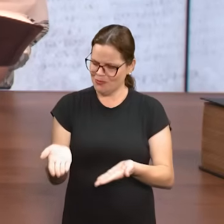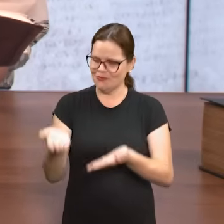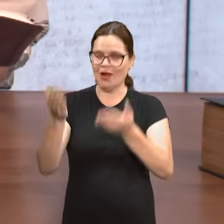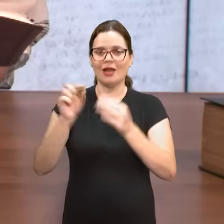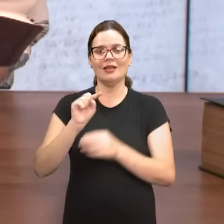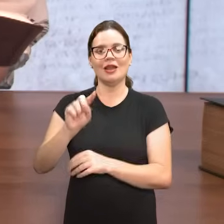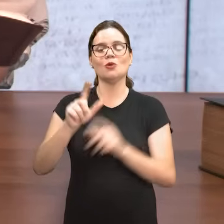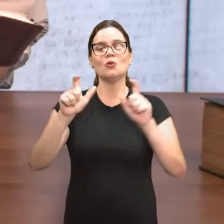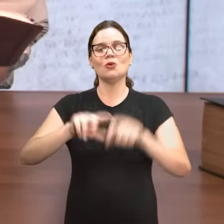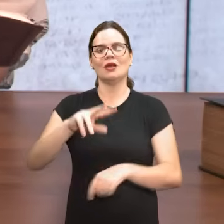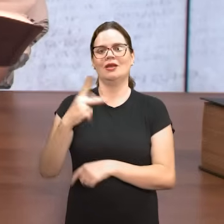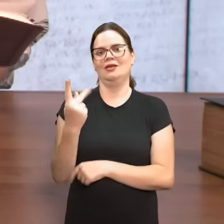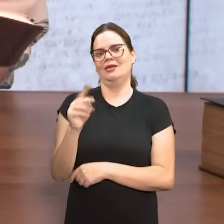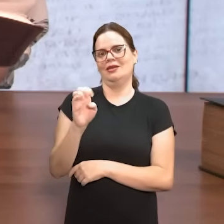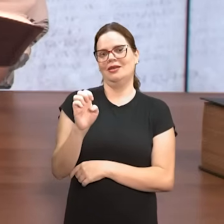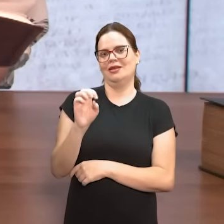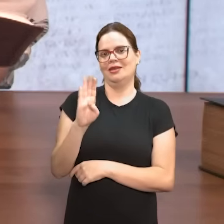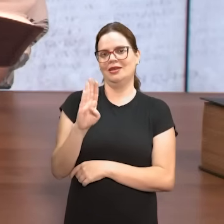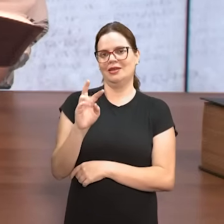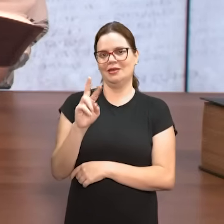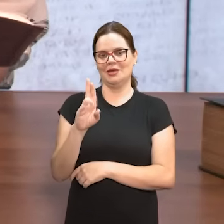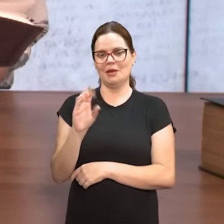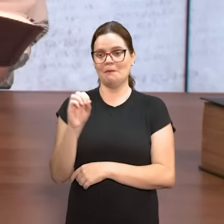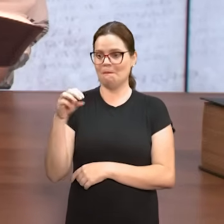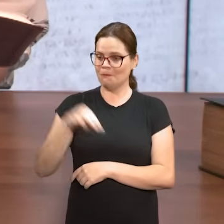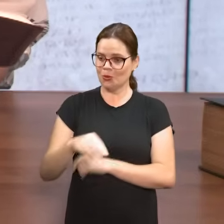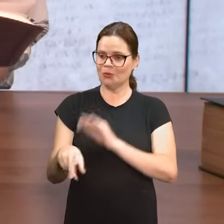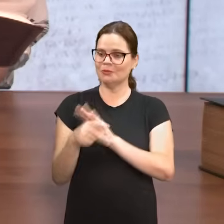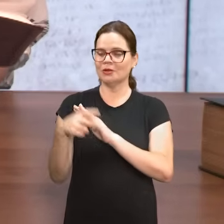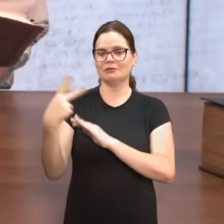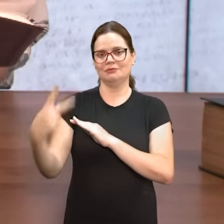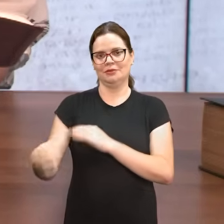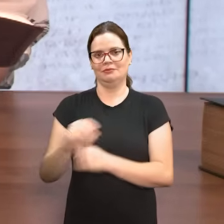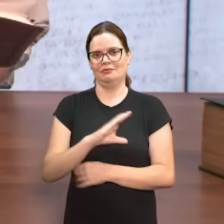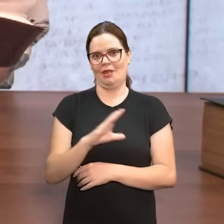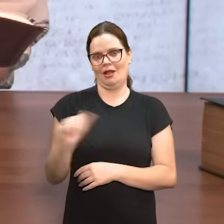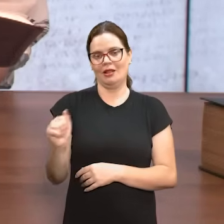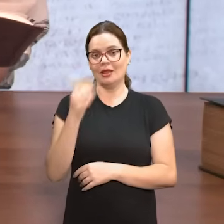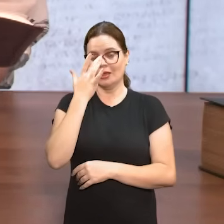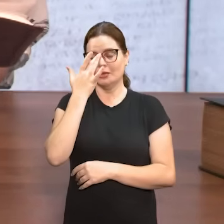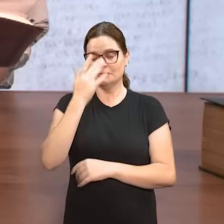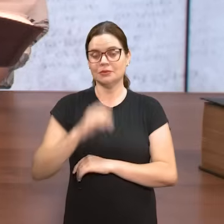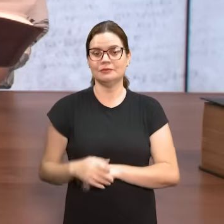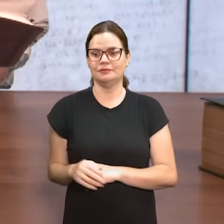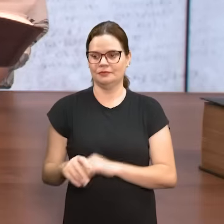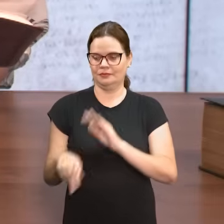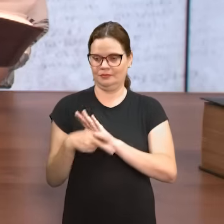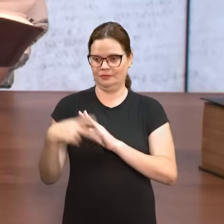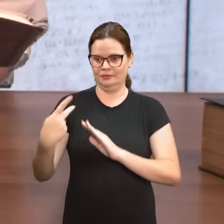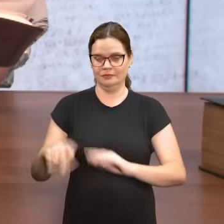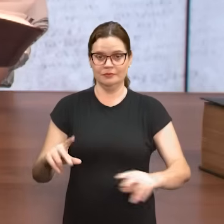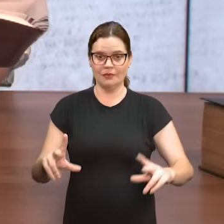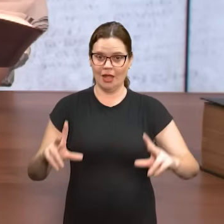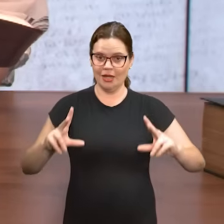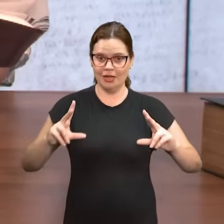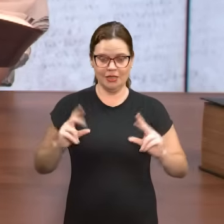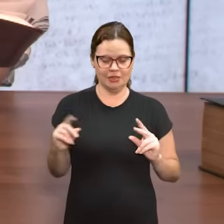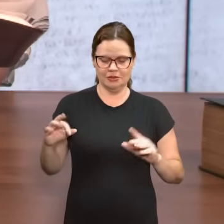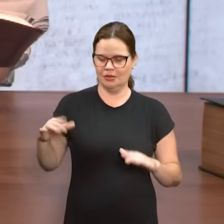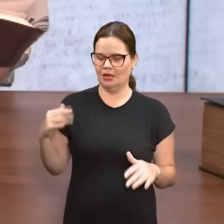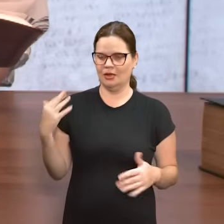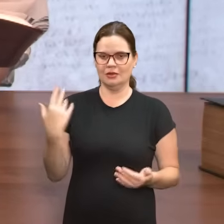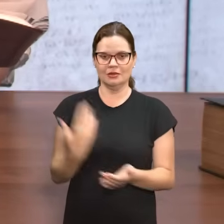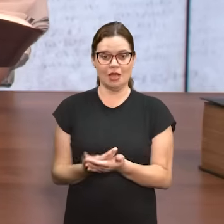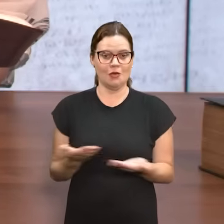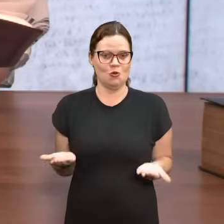herança. Portanto, Hebrom foi de Calebe, filho de Jefoné, o quenezeu, em herança até o